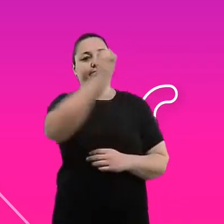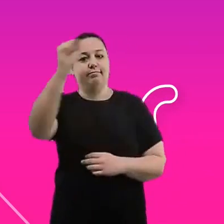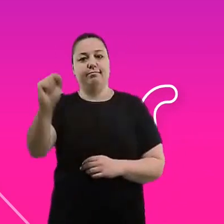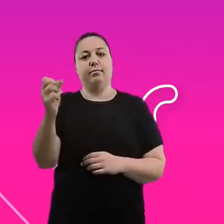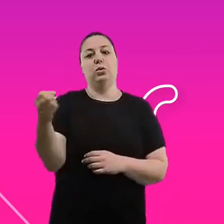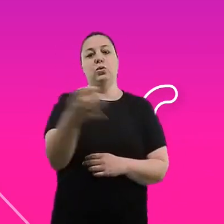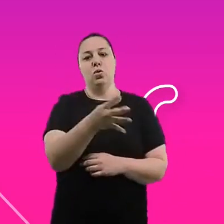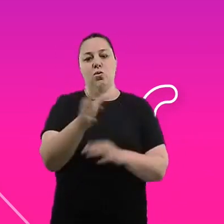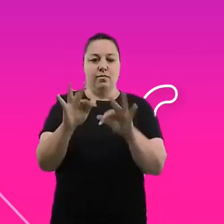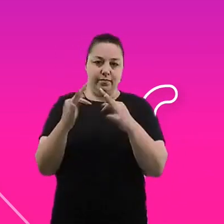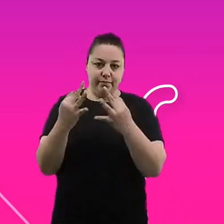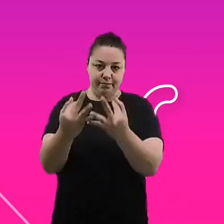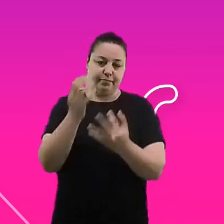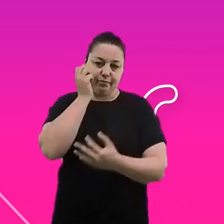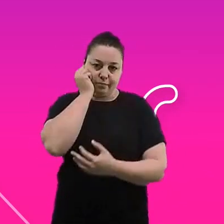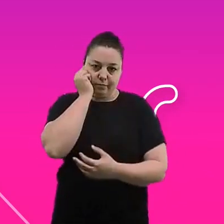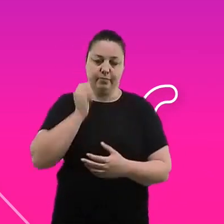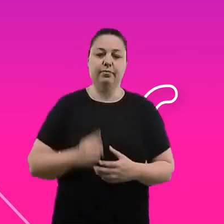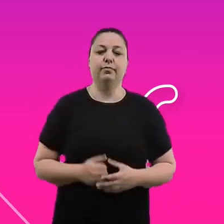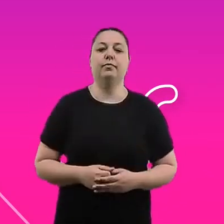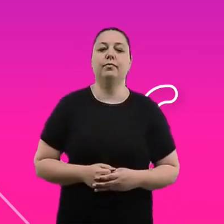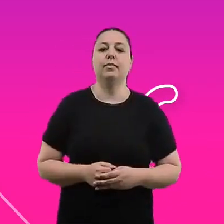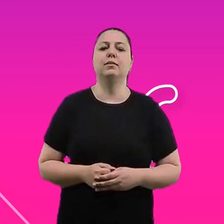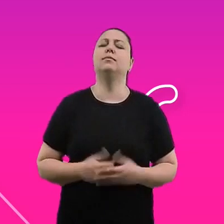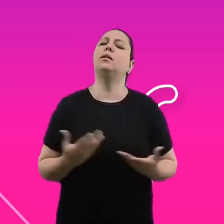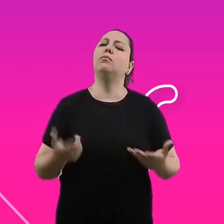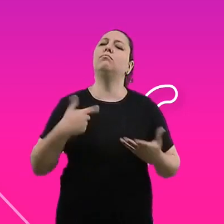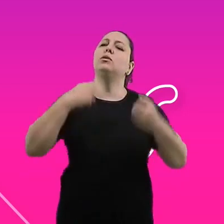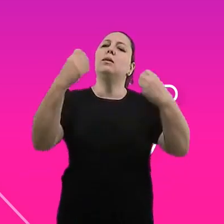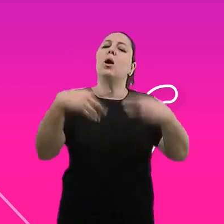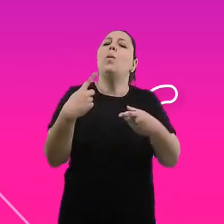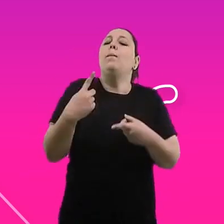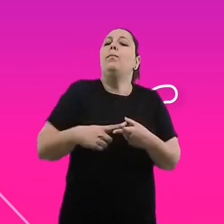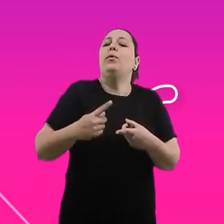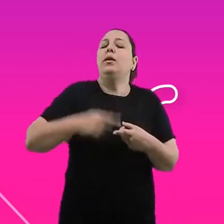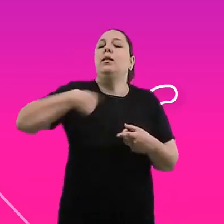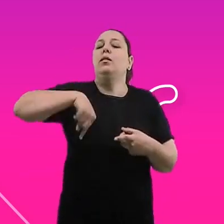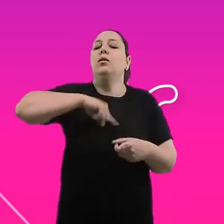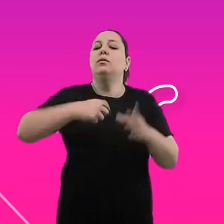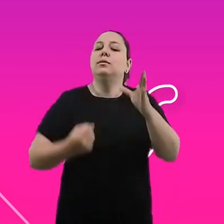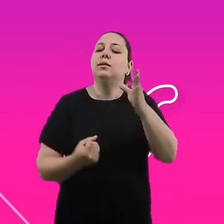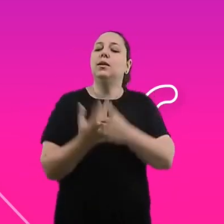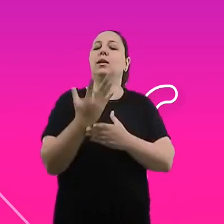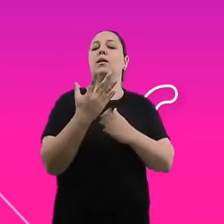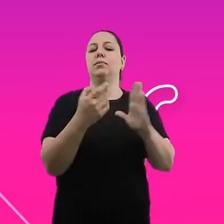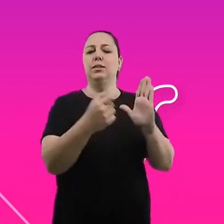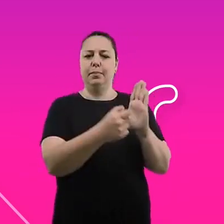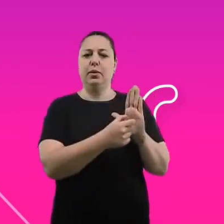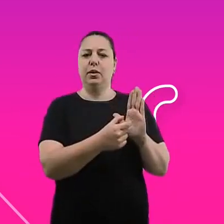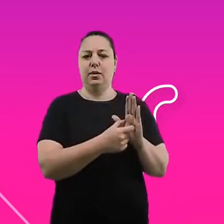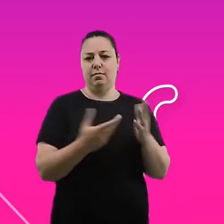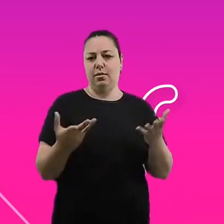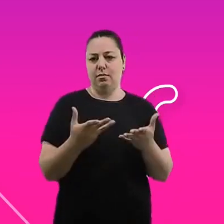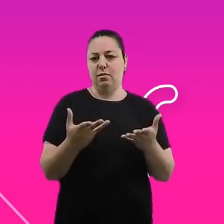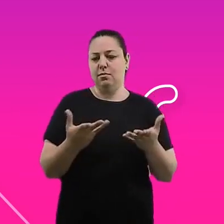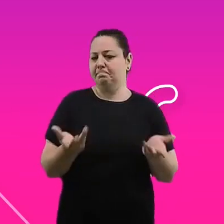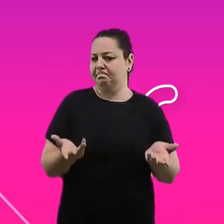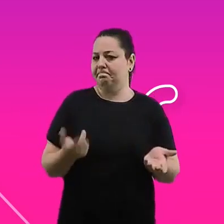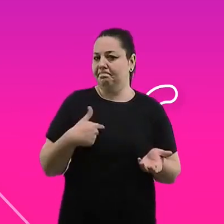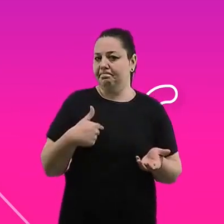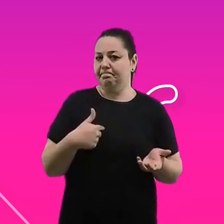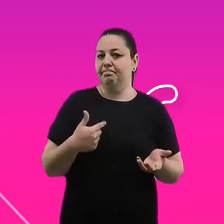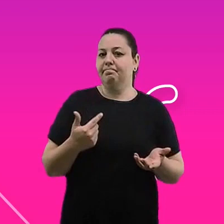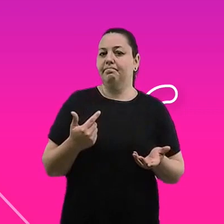de causos, né? O que que aconteceu para a gente chegar nesse programa, que hoje a gente já pode dizer que